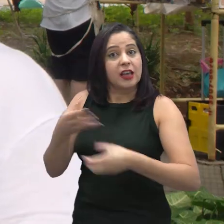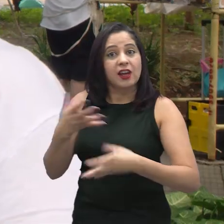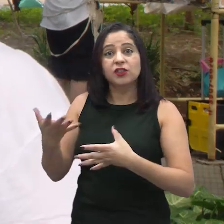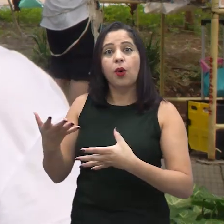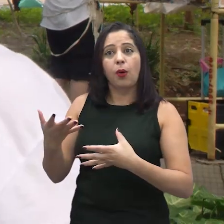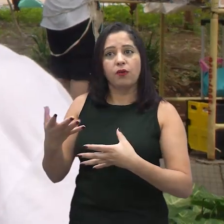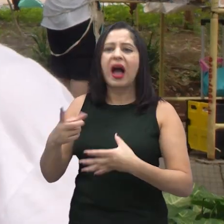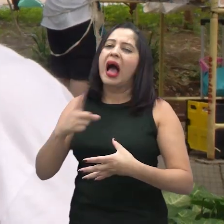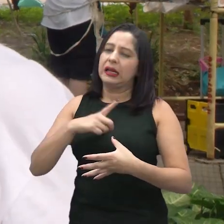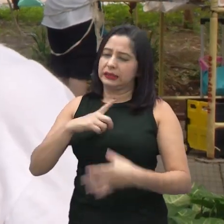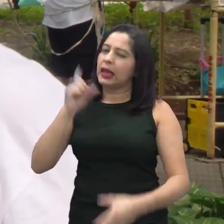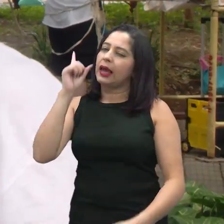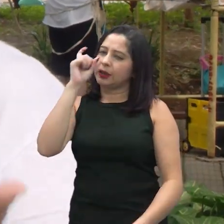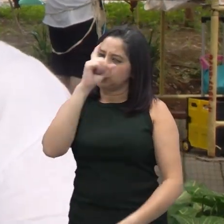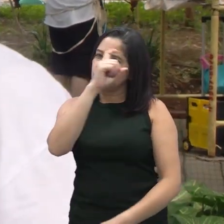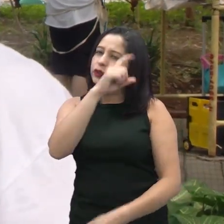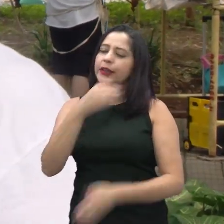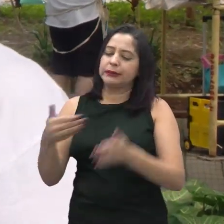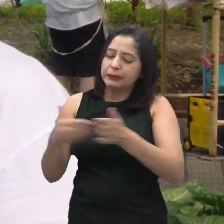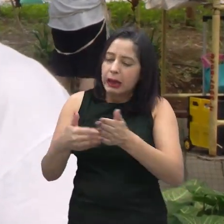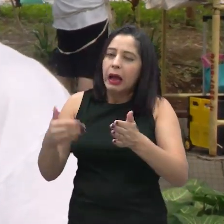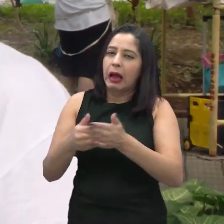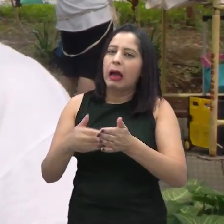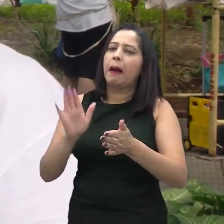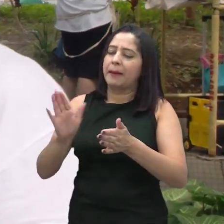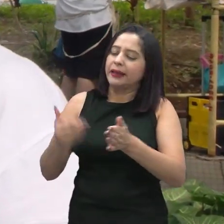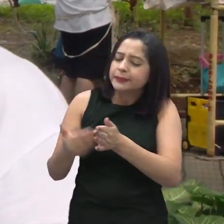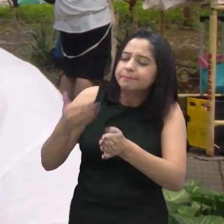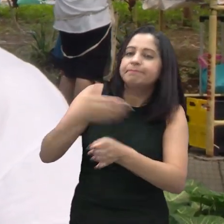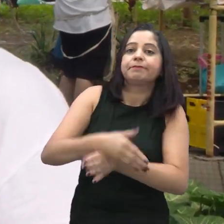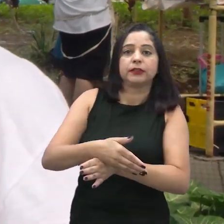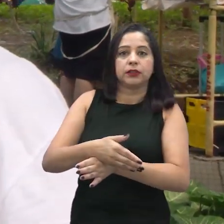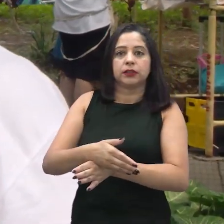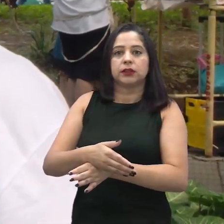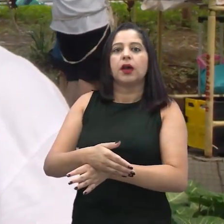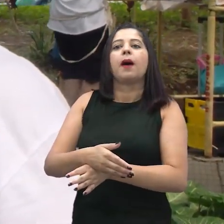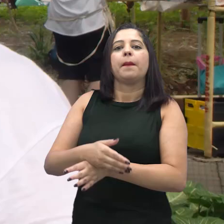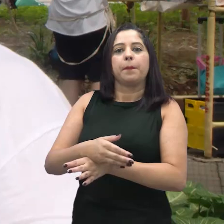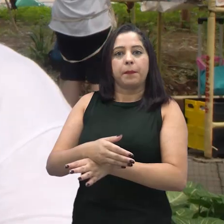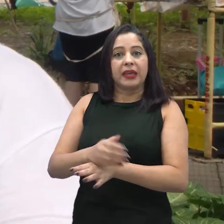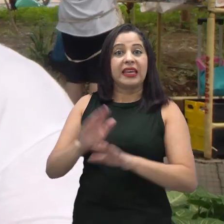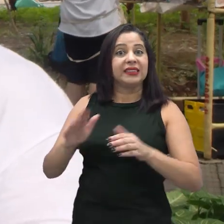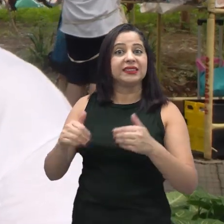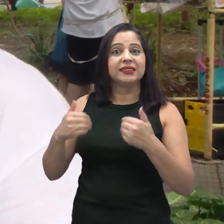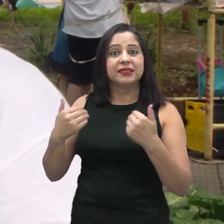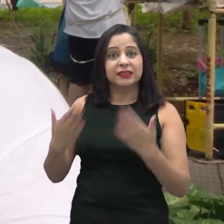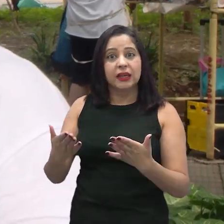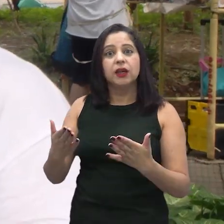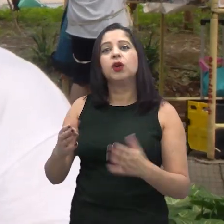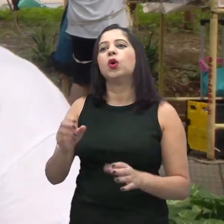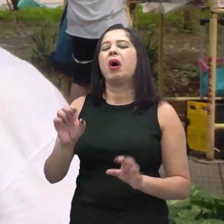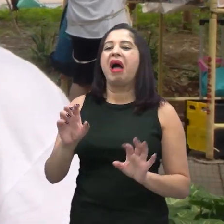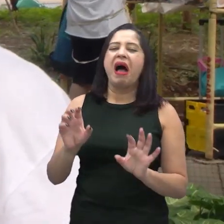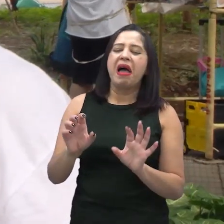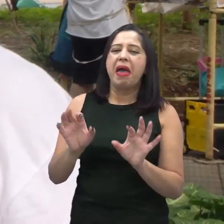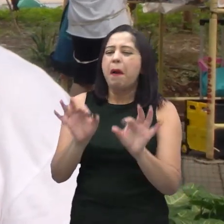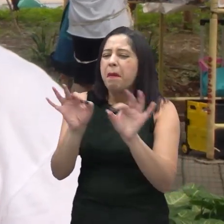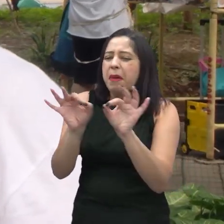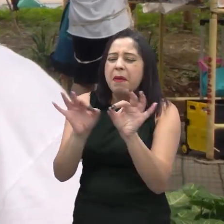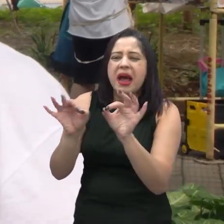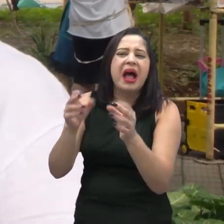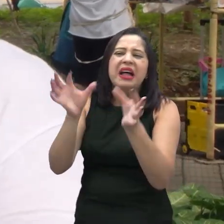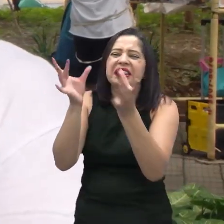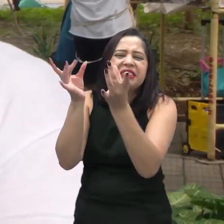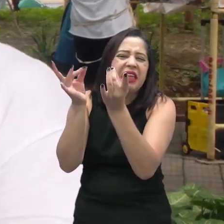dificuldades, porque não são muitas dificuldades. A organização está muito bem feita, a produção está ótima, então a gente teve muito pequena coisa para